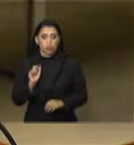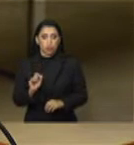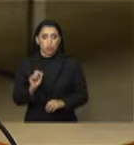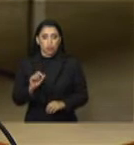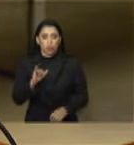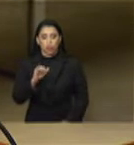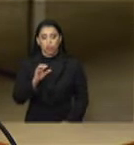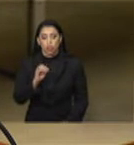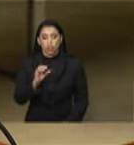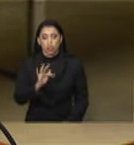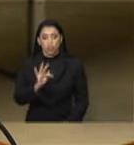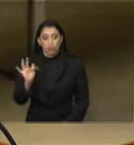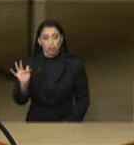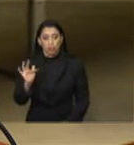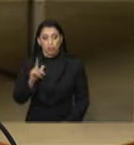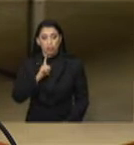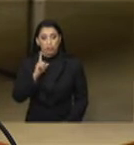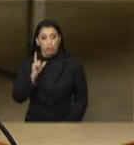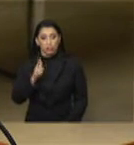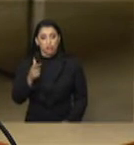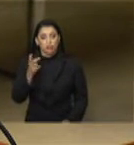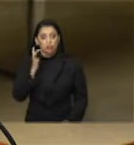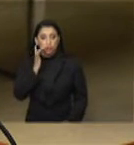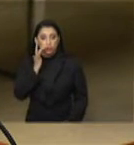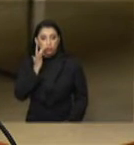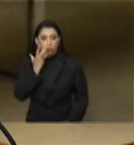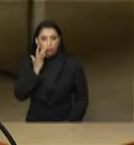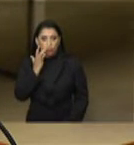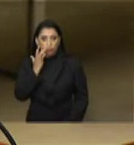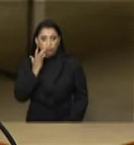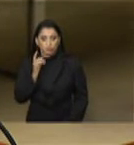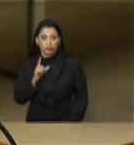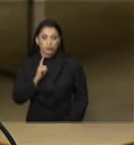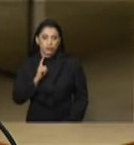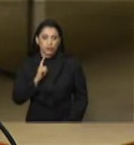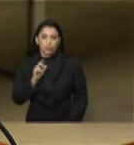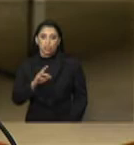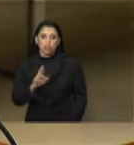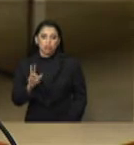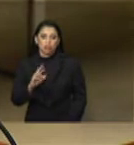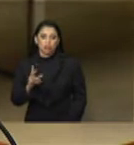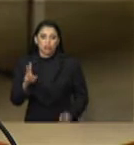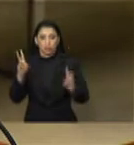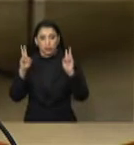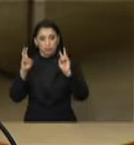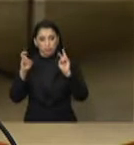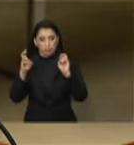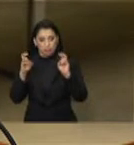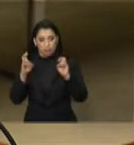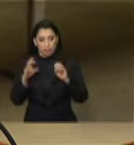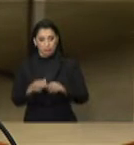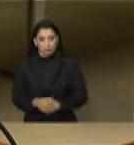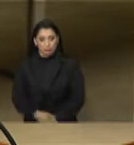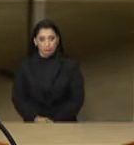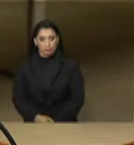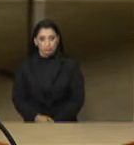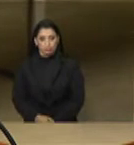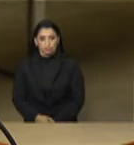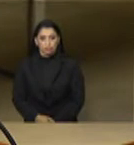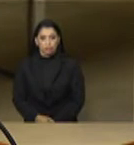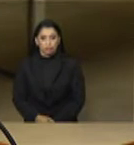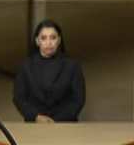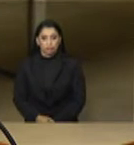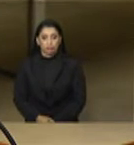do IOF sobre a transmissão de ouro sendo que a demanda não tratava desse assunto o processo